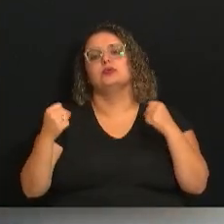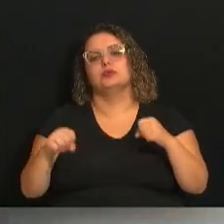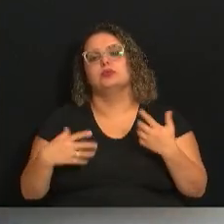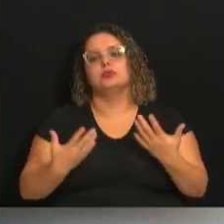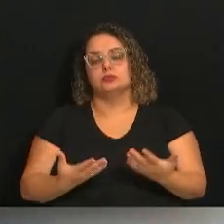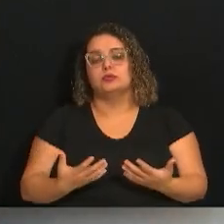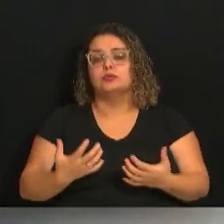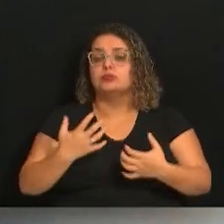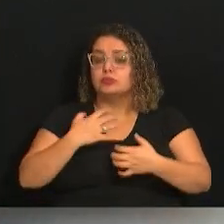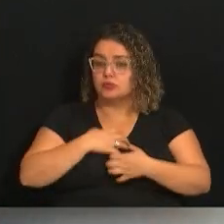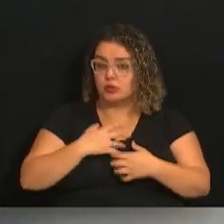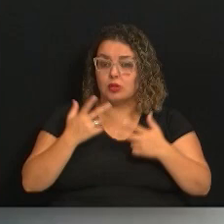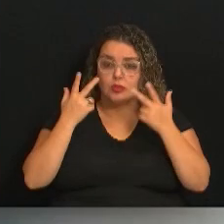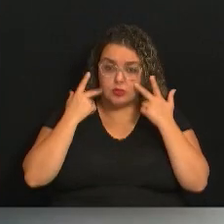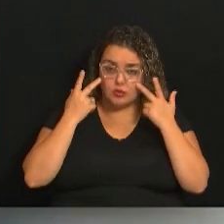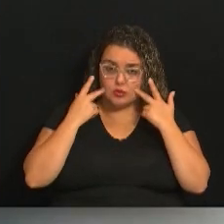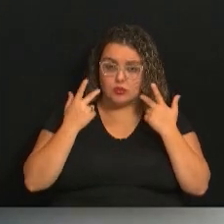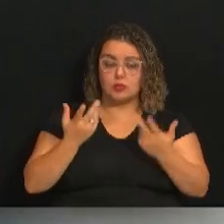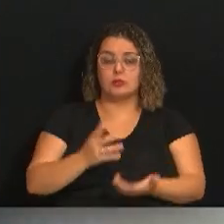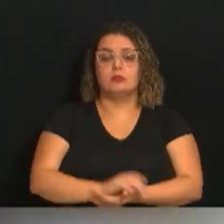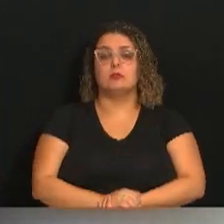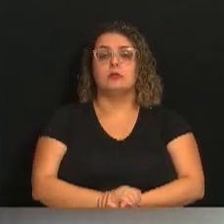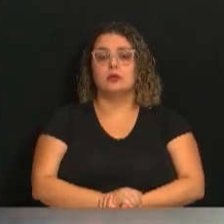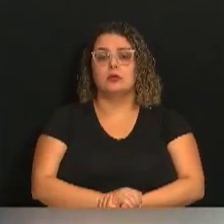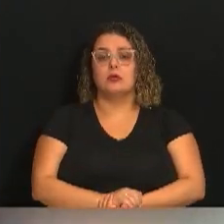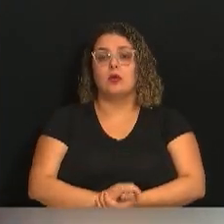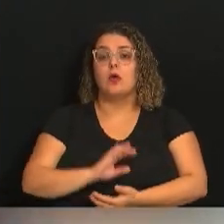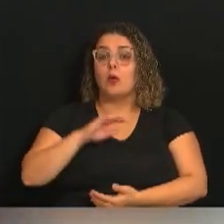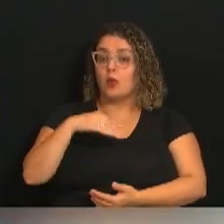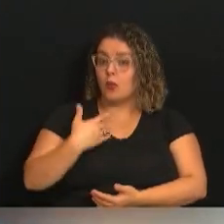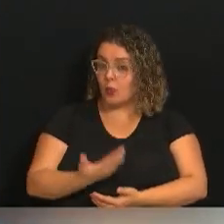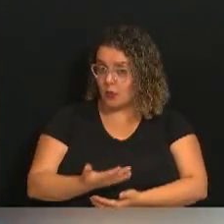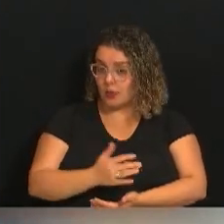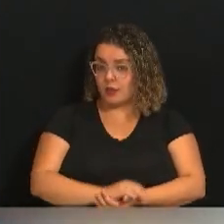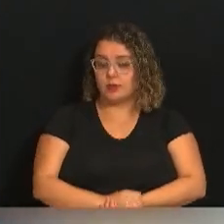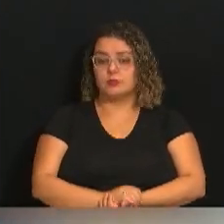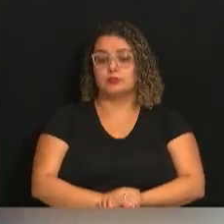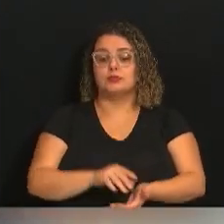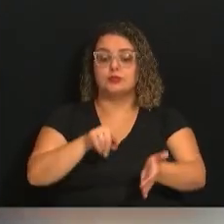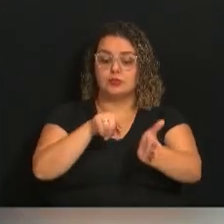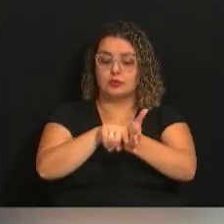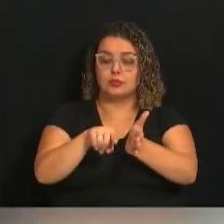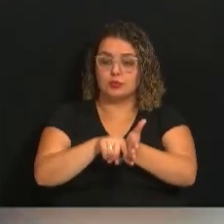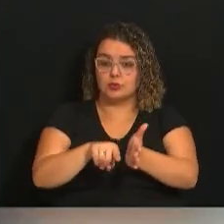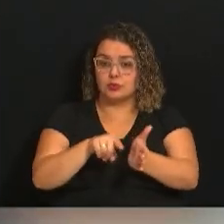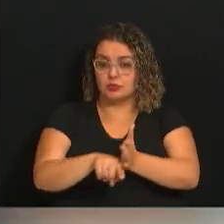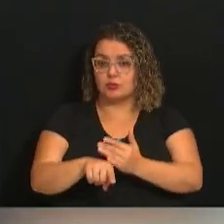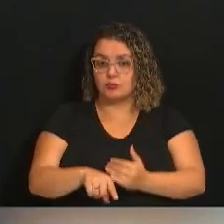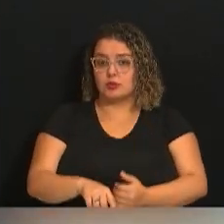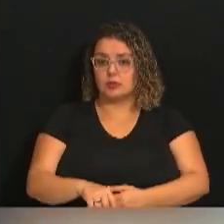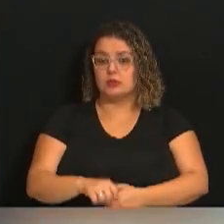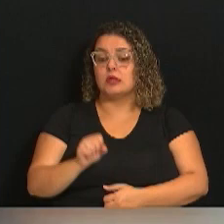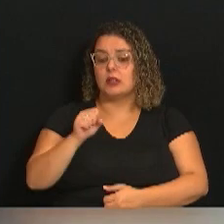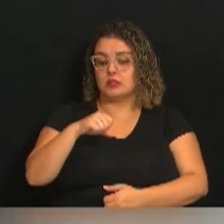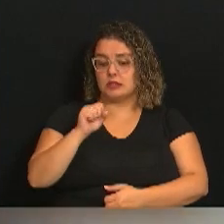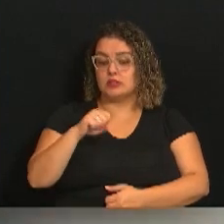forma normal e corriqueira. Quando algum